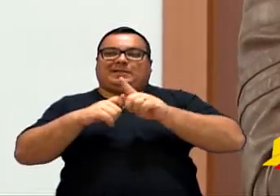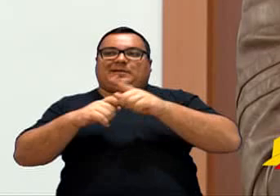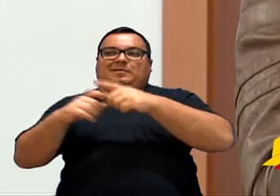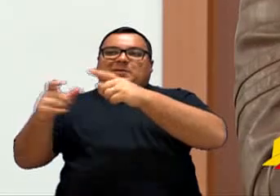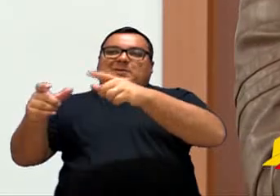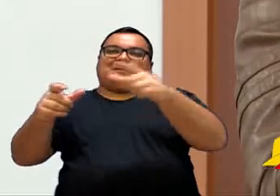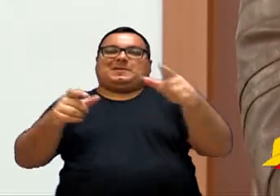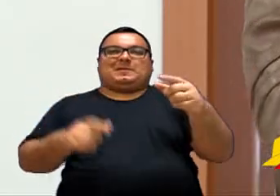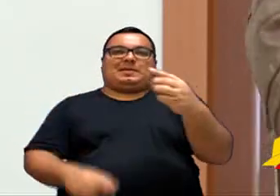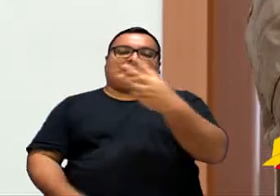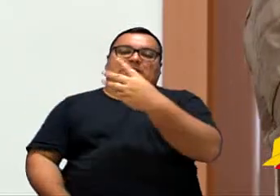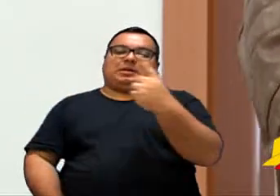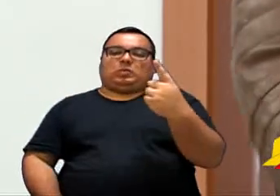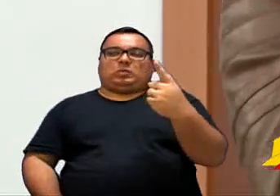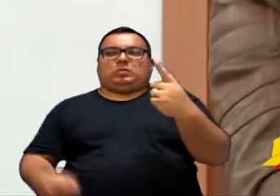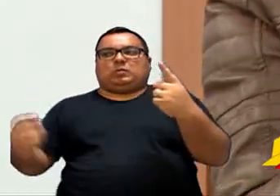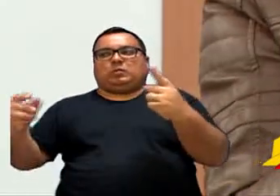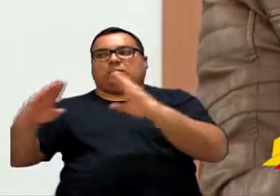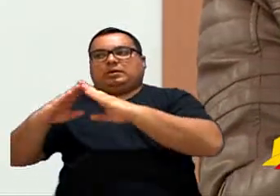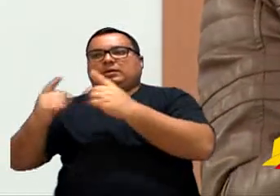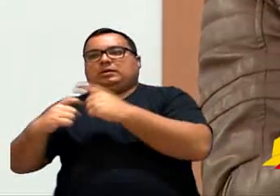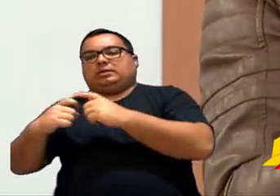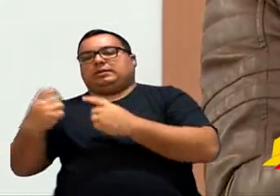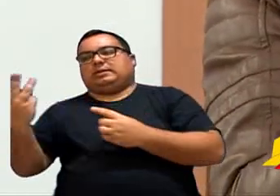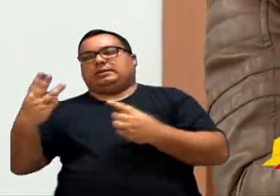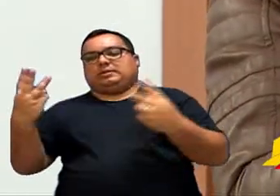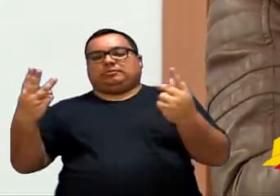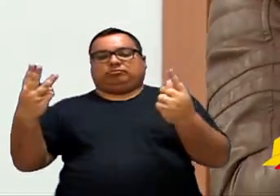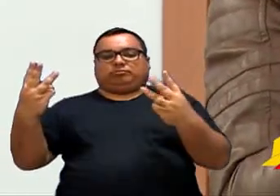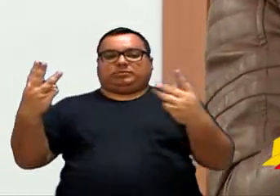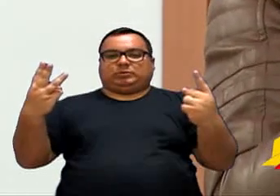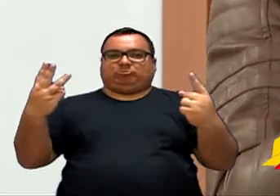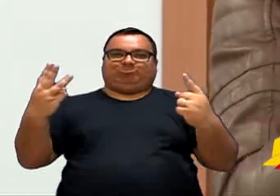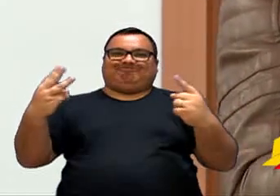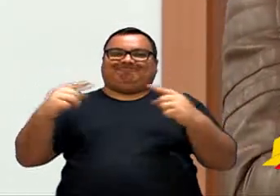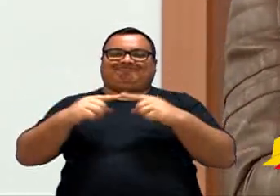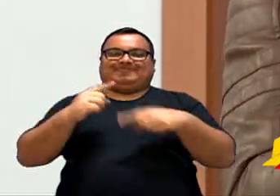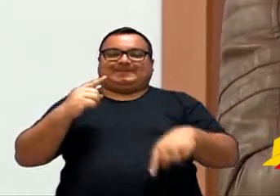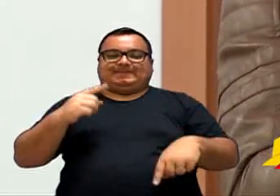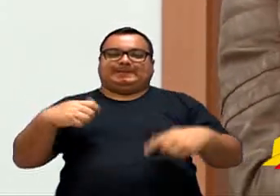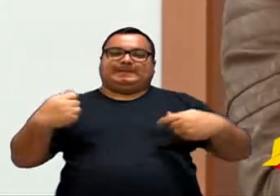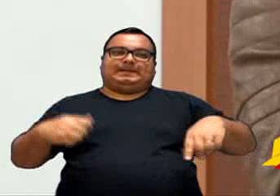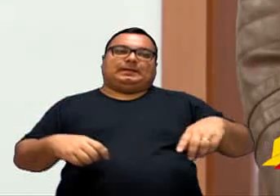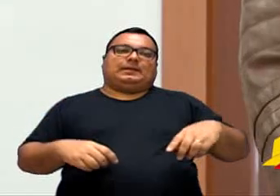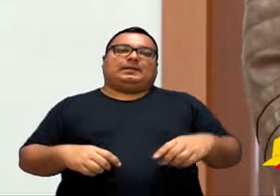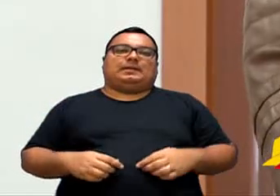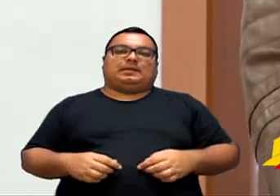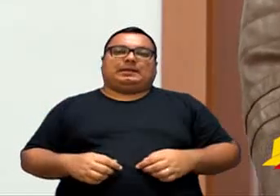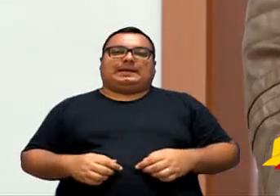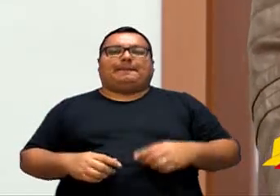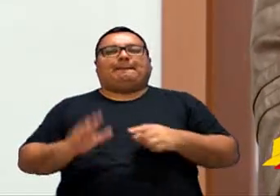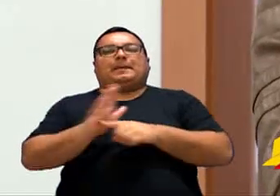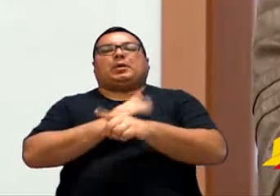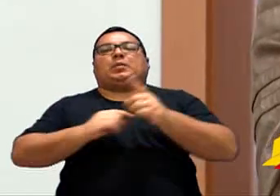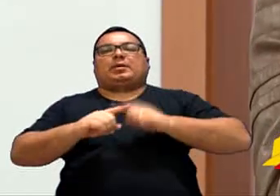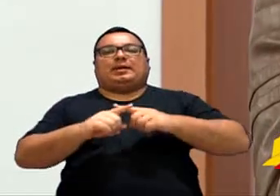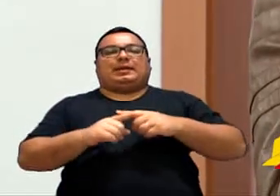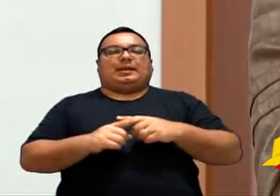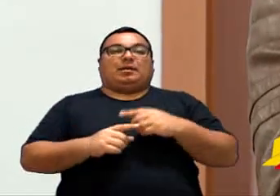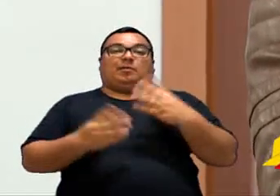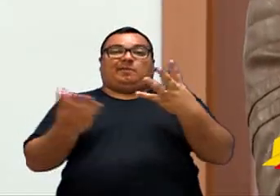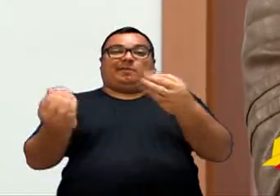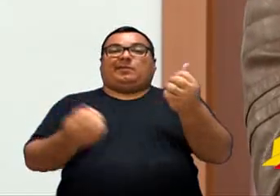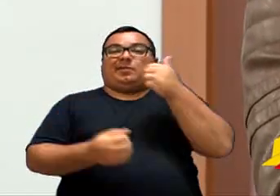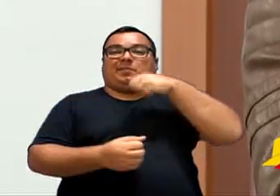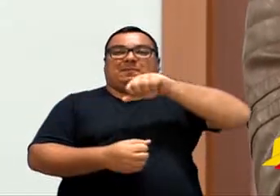Sim. E, inclusive, há mães que as filhas estão em processo de gestação, precisam passar no ginecologista e não conseguem marcar